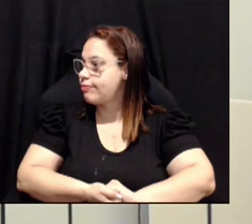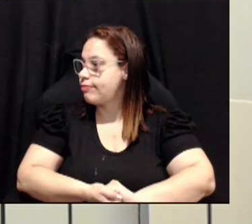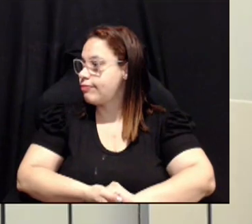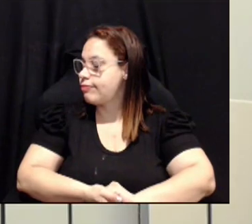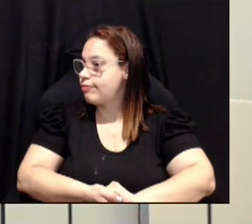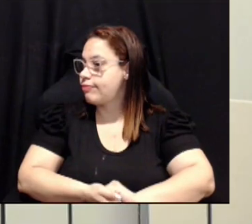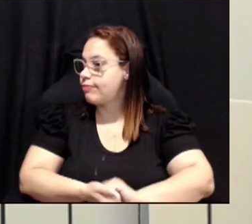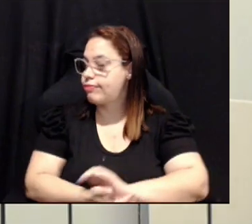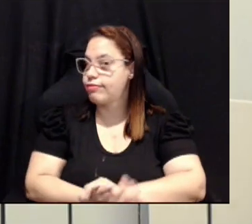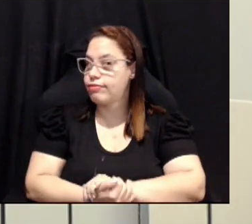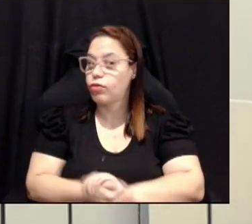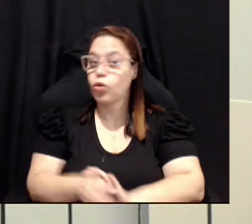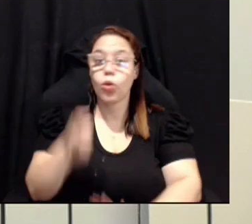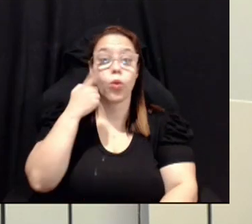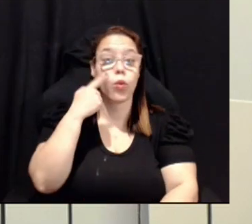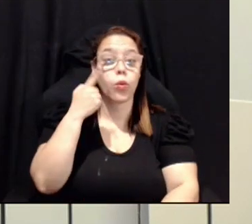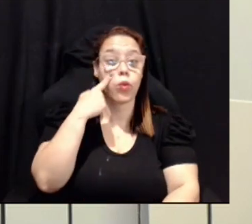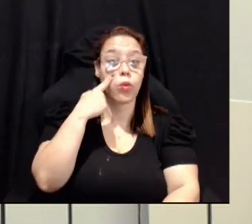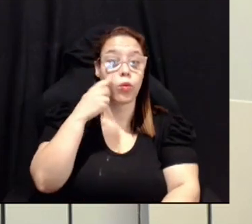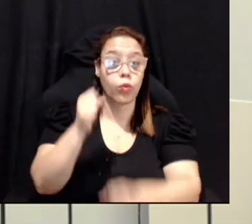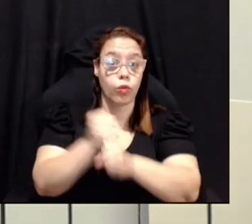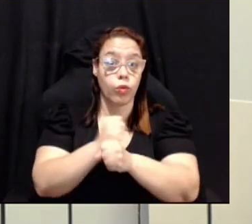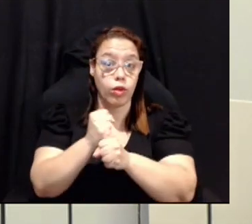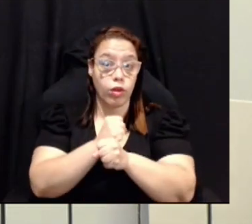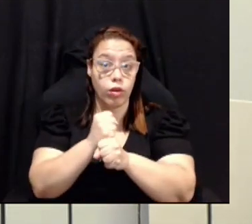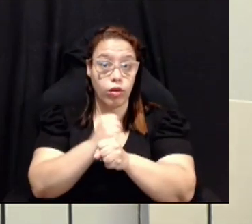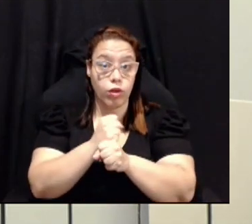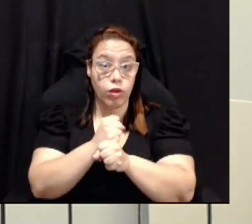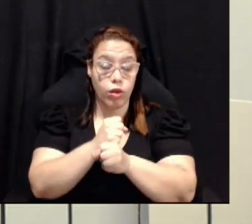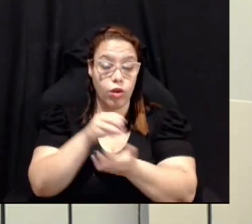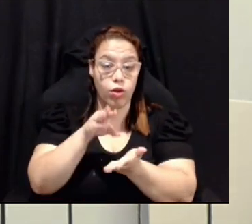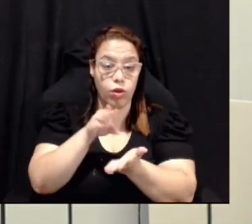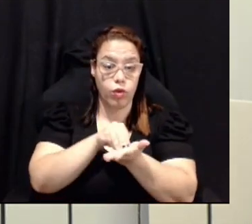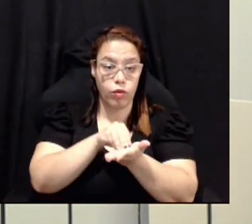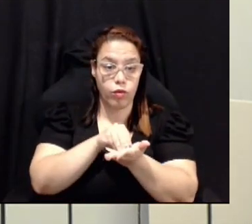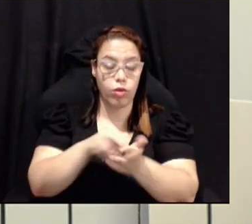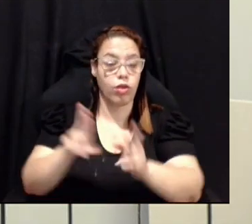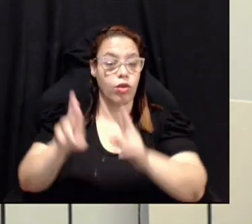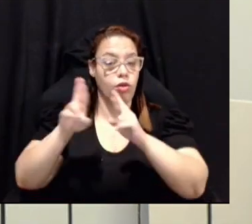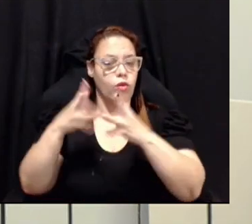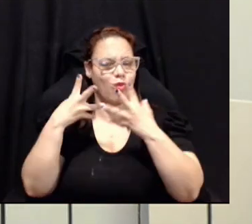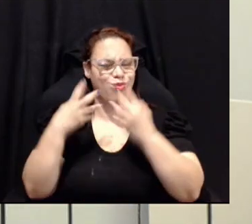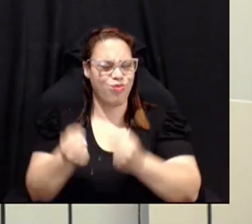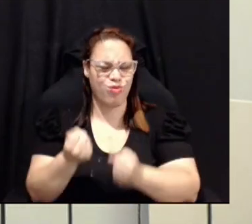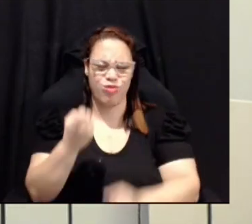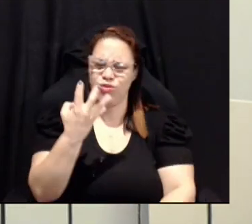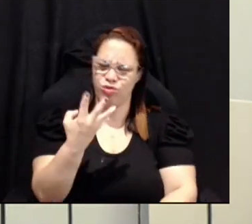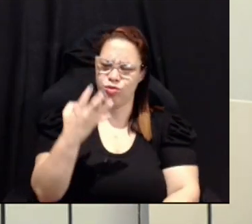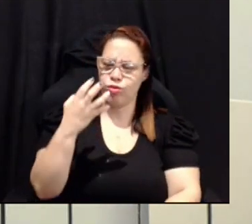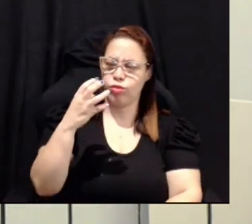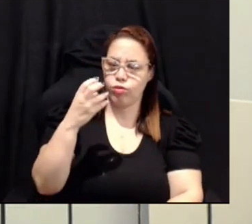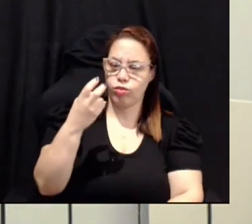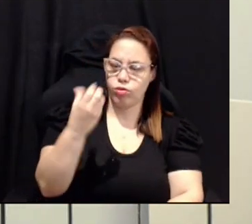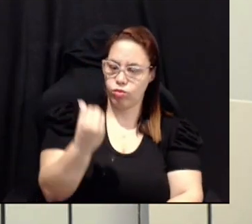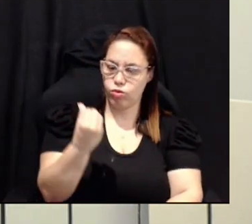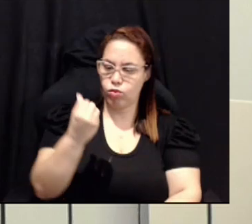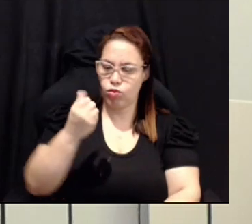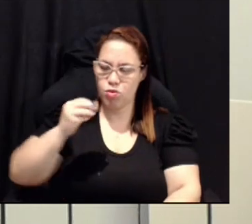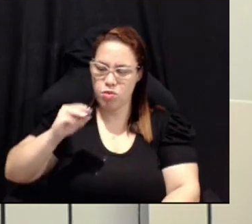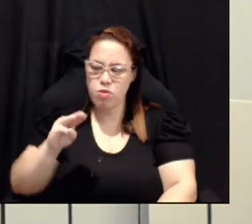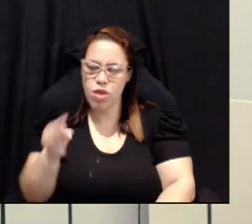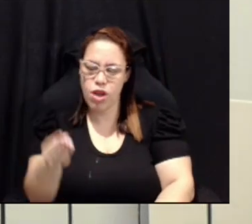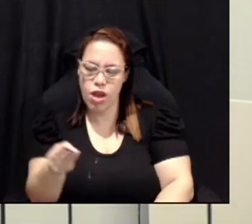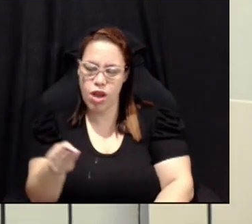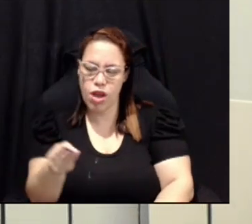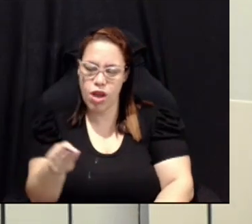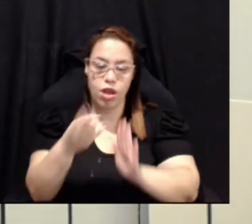E olha só, neste ano a Receita Federal espera receber mais de 46 milhões de declarações